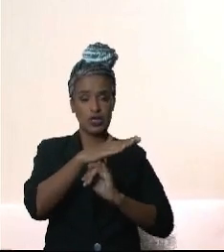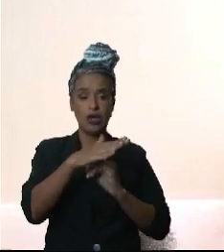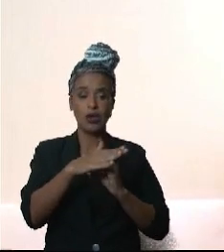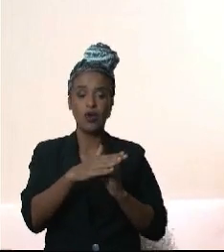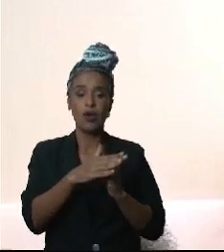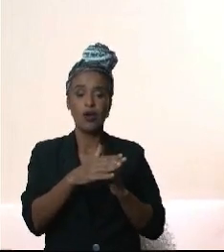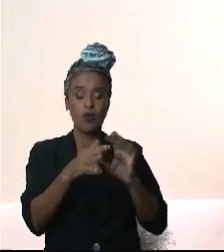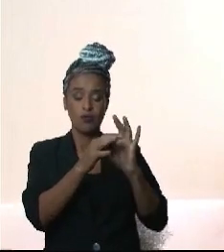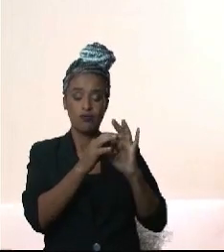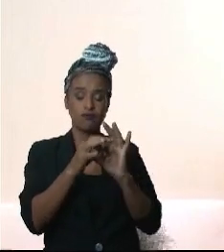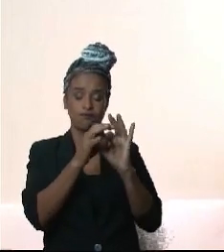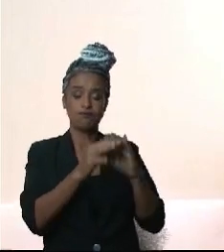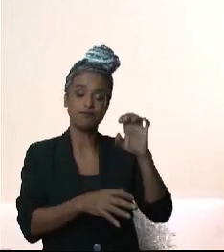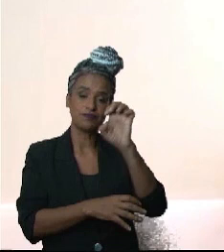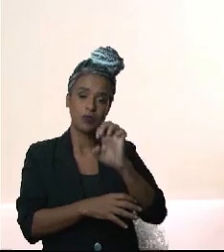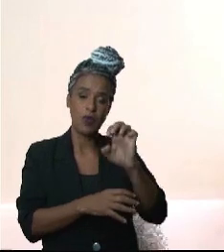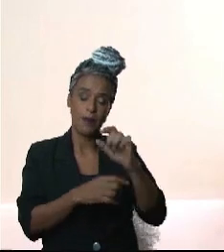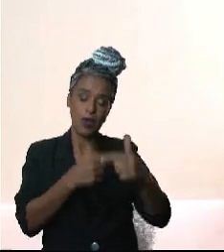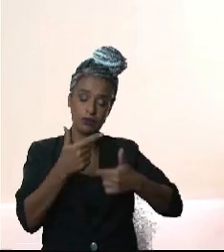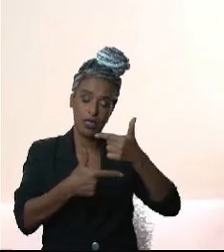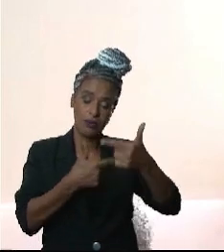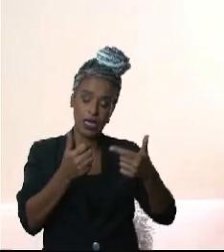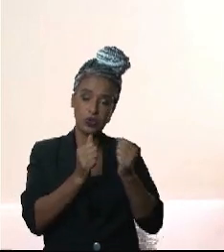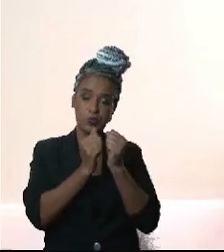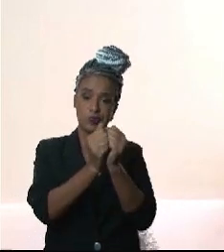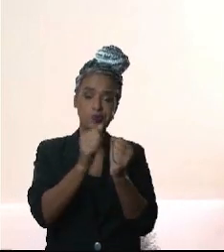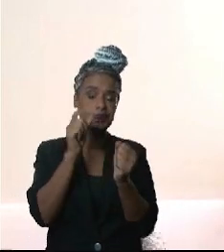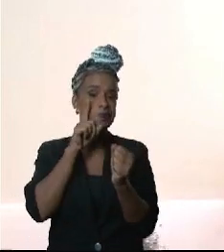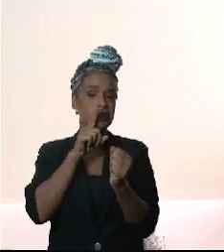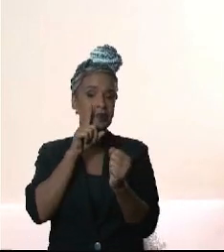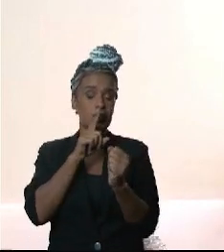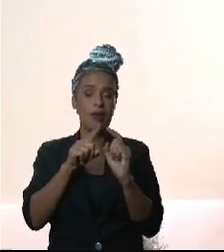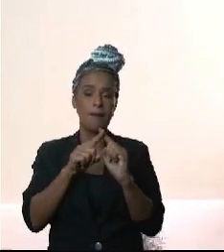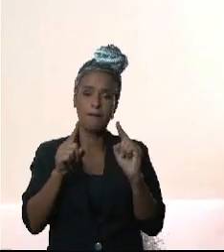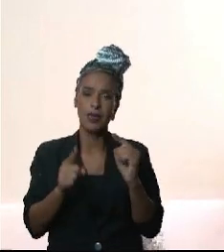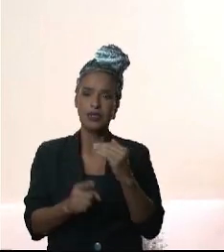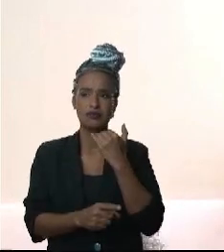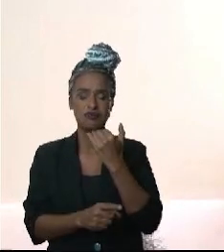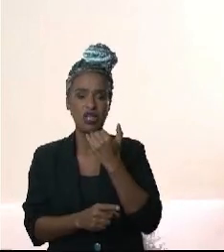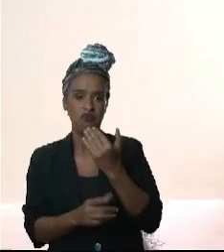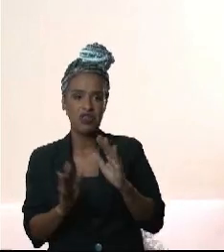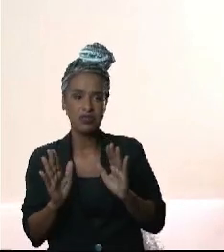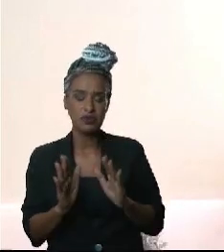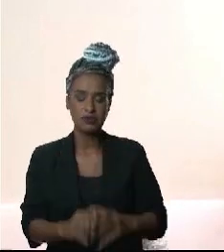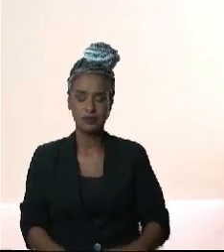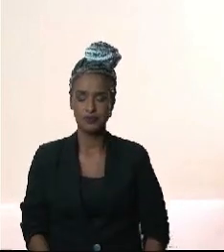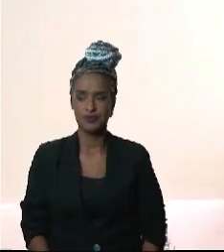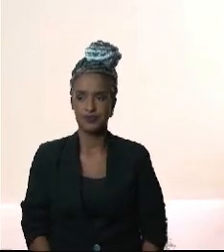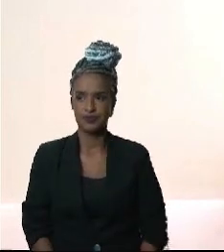podem trabalhar com as Nações Unidas. Mas talvez o caso...